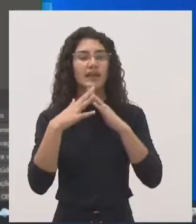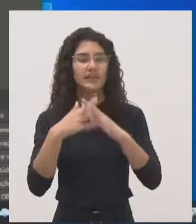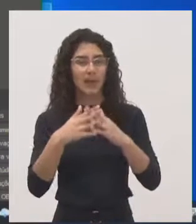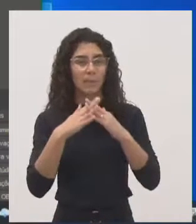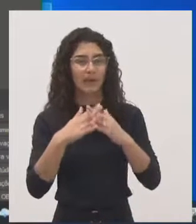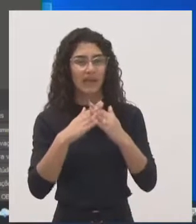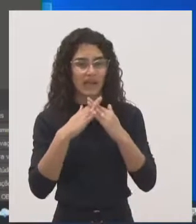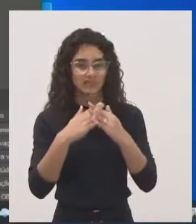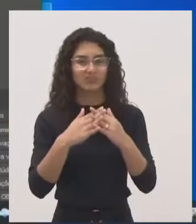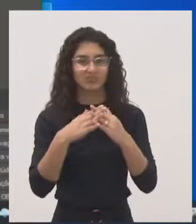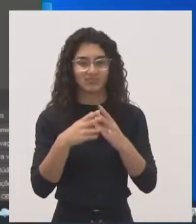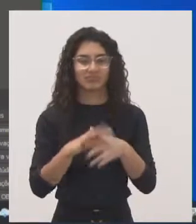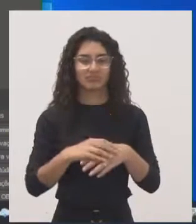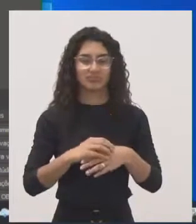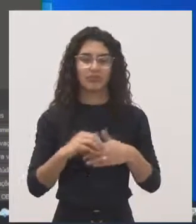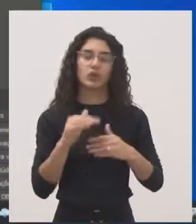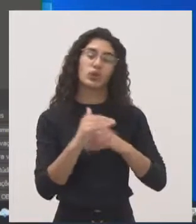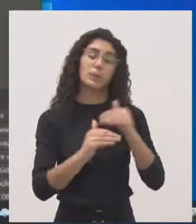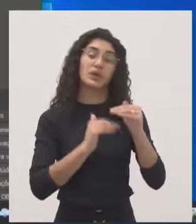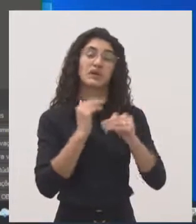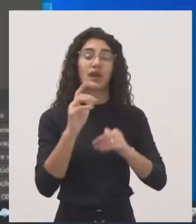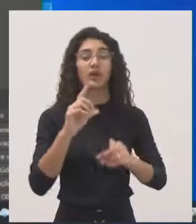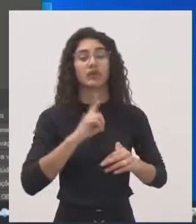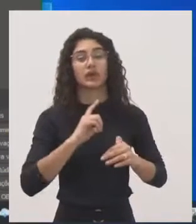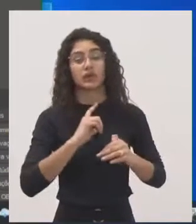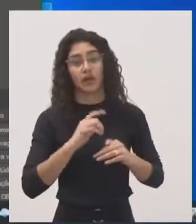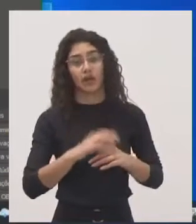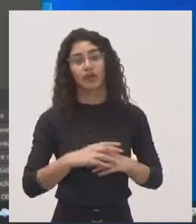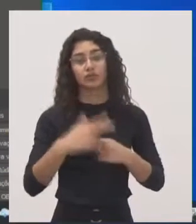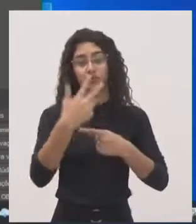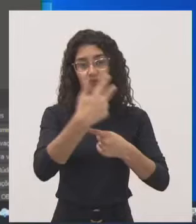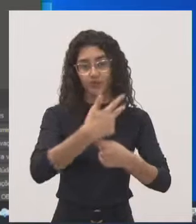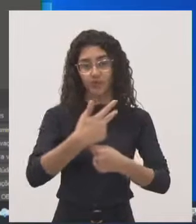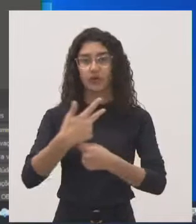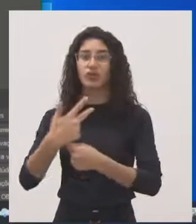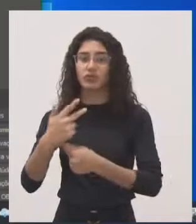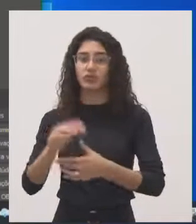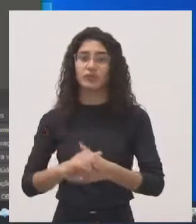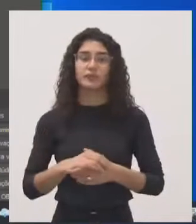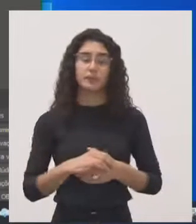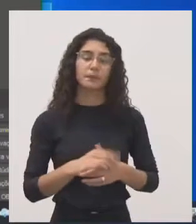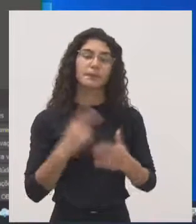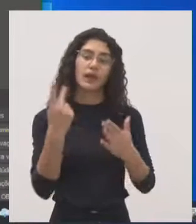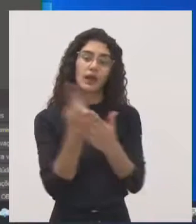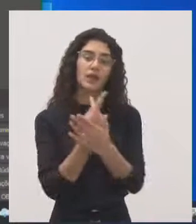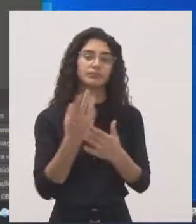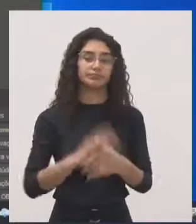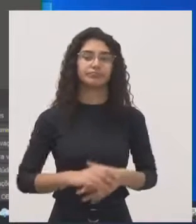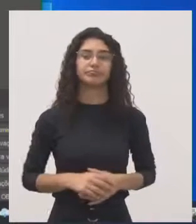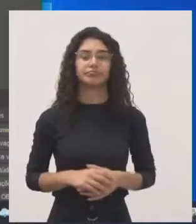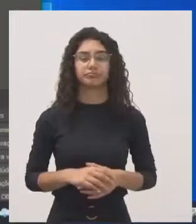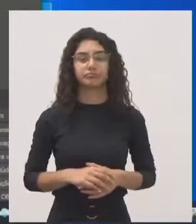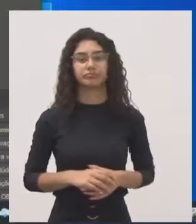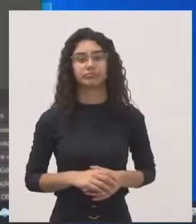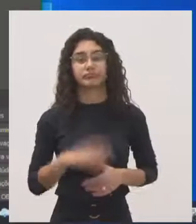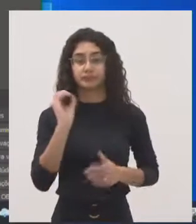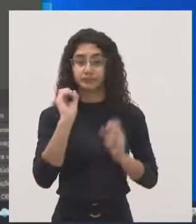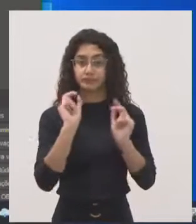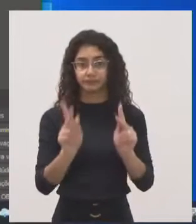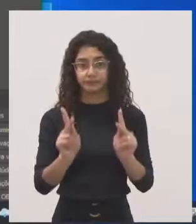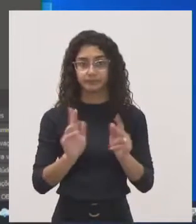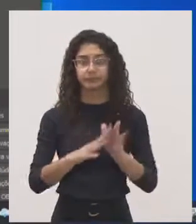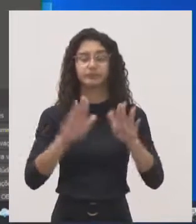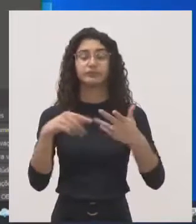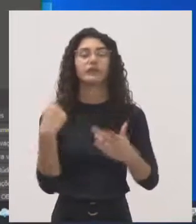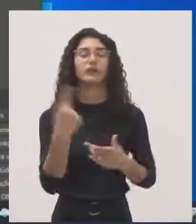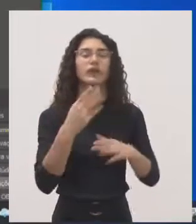aí nesse processo de construção dos vídeos, ele atrapalhar o seu áudio, certo? Então, o